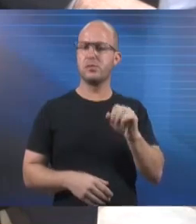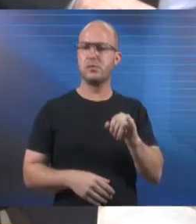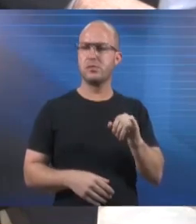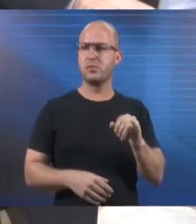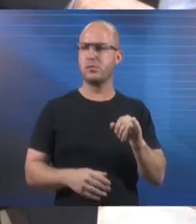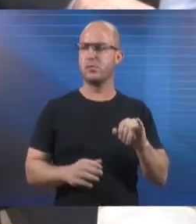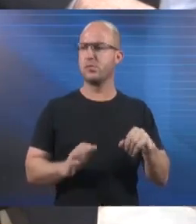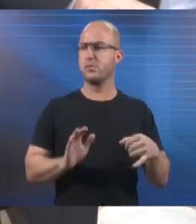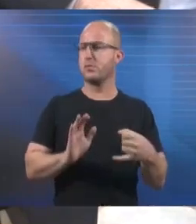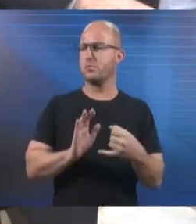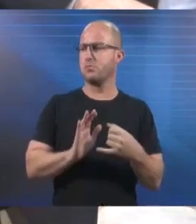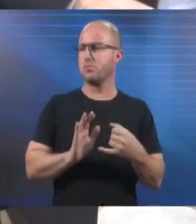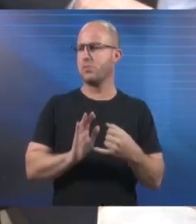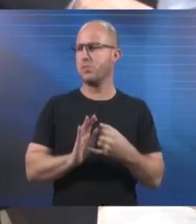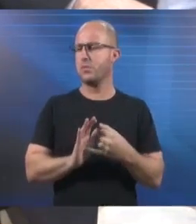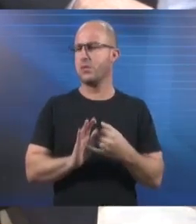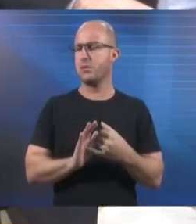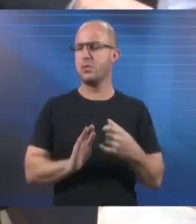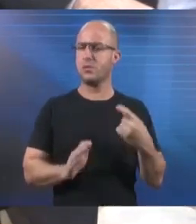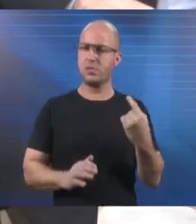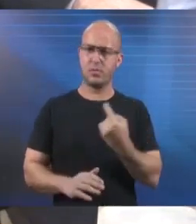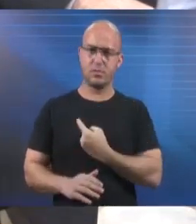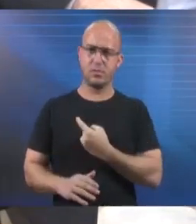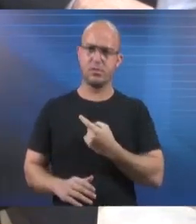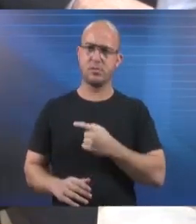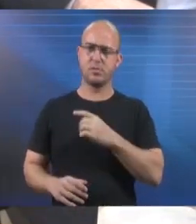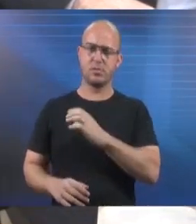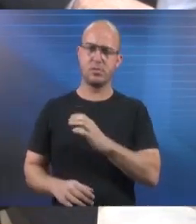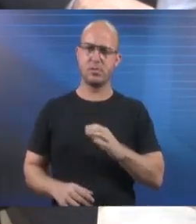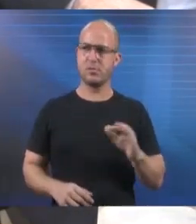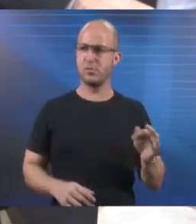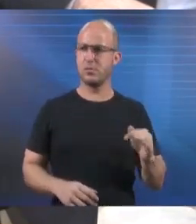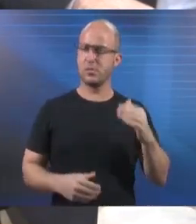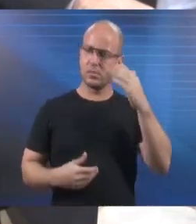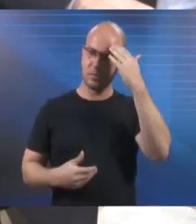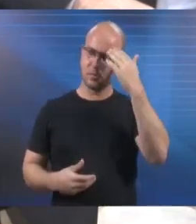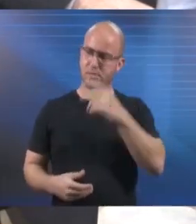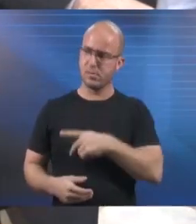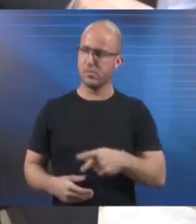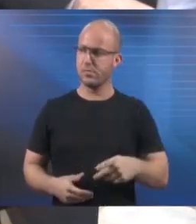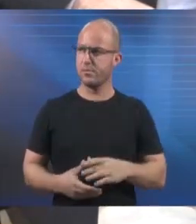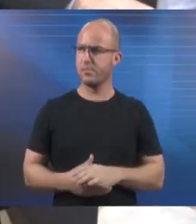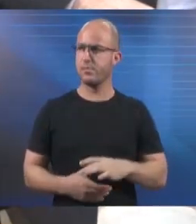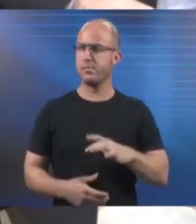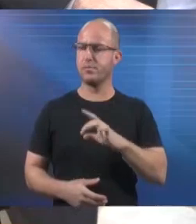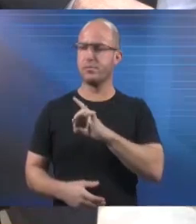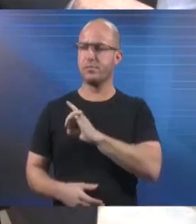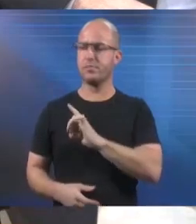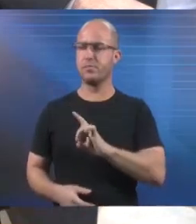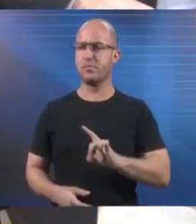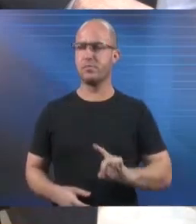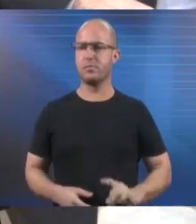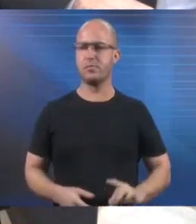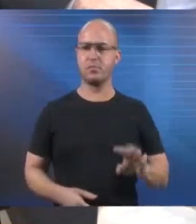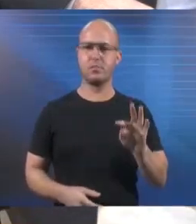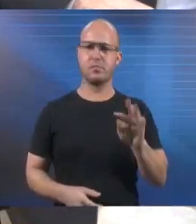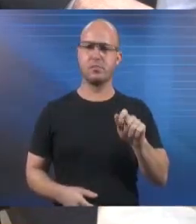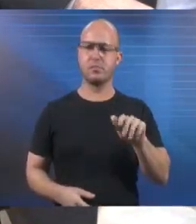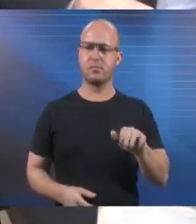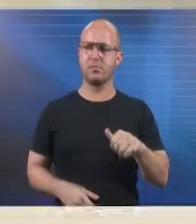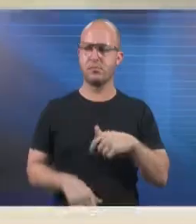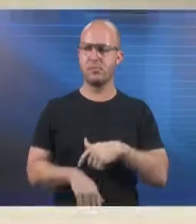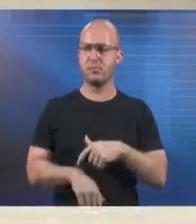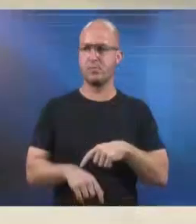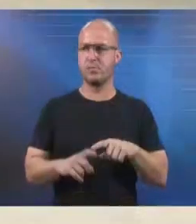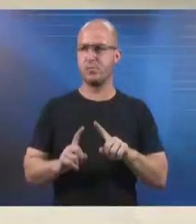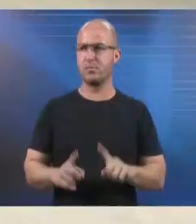justificado estvamos na comissão de Finanças Tá certo Presidente ok passo a palavra para o deputado Taveira Júnior horário